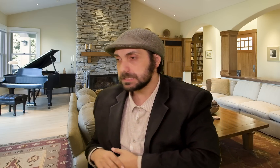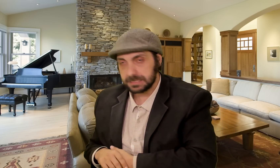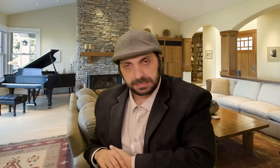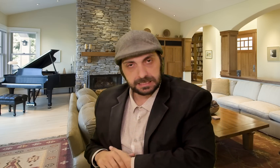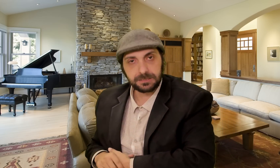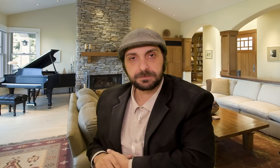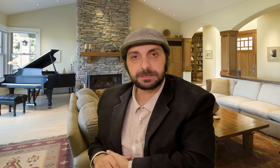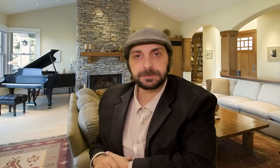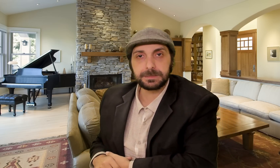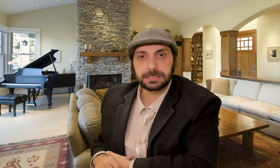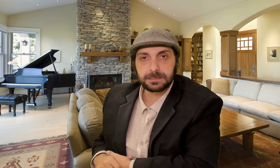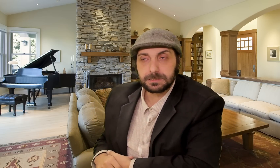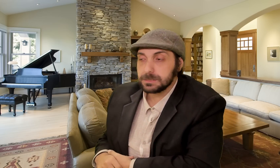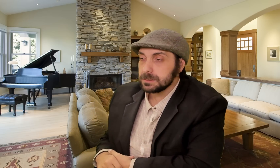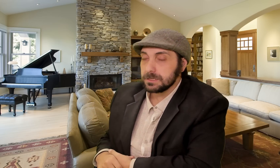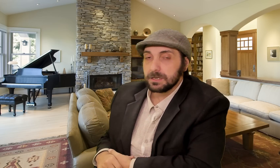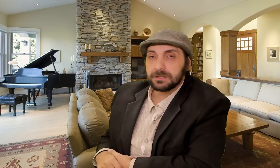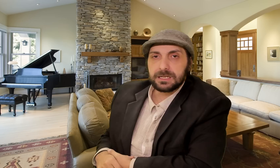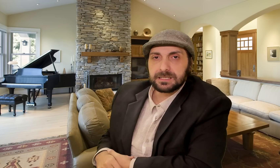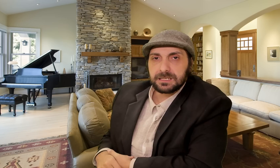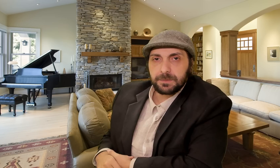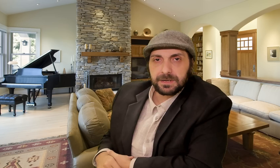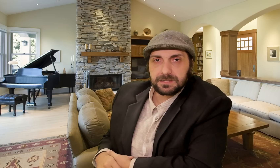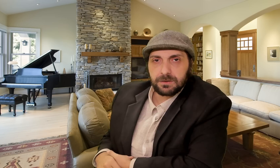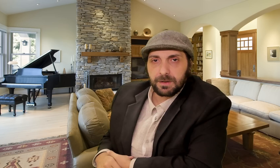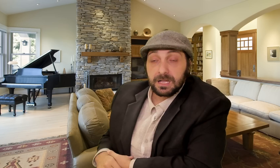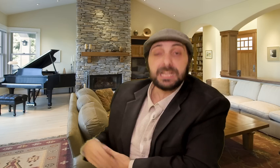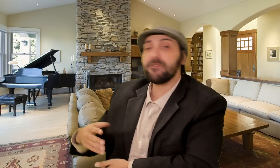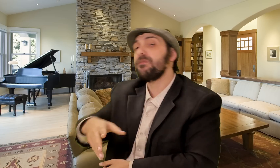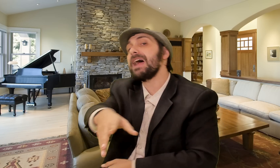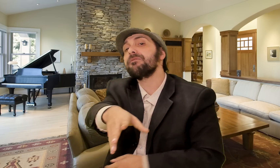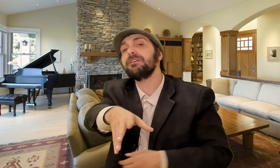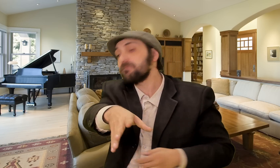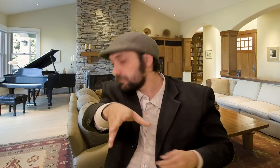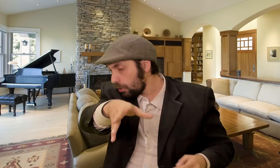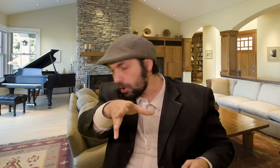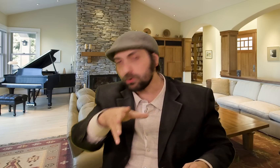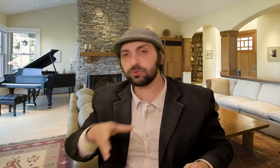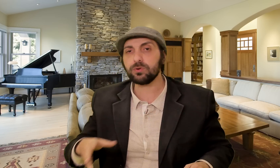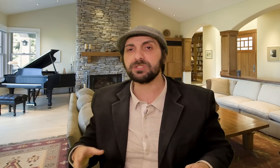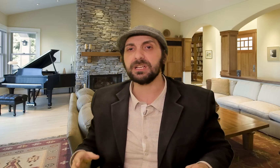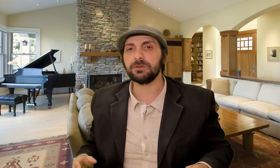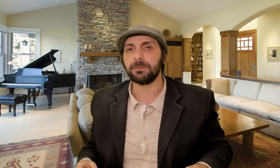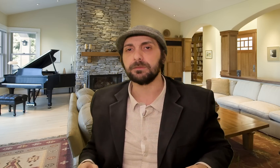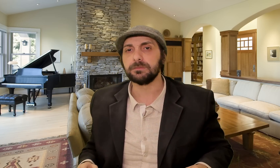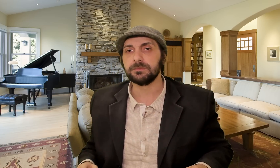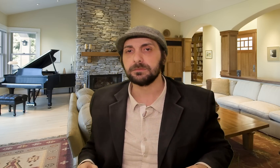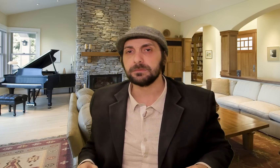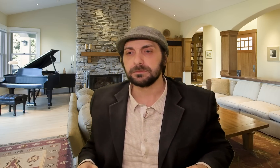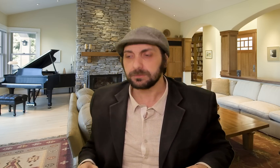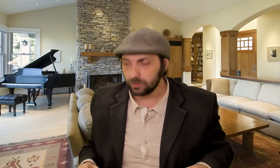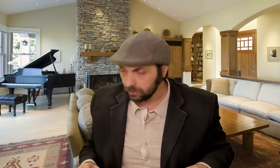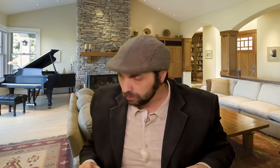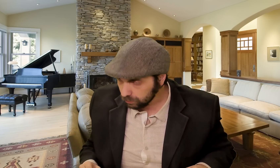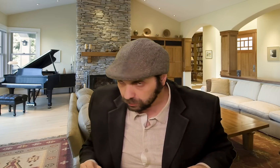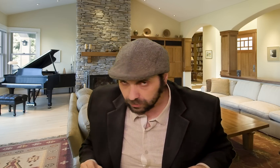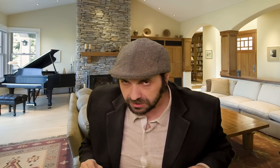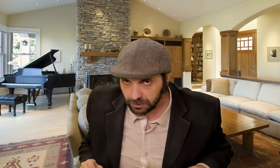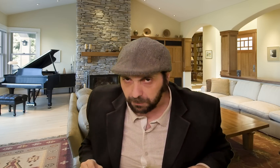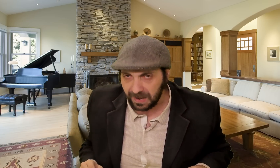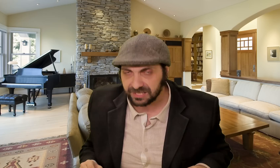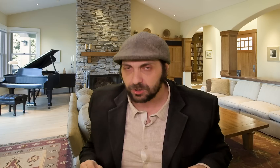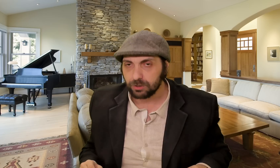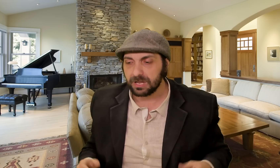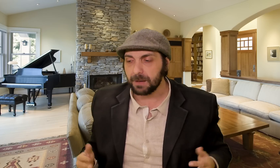tá ligado no movimento tem que ser nessa pressão e vá logo outro conselho tô logo